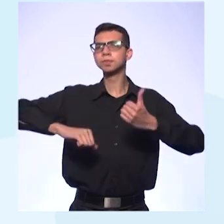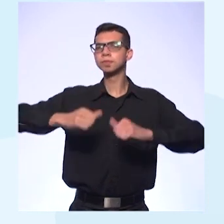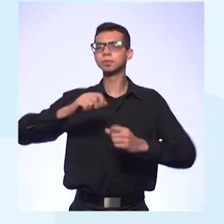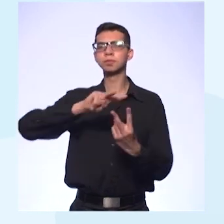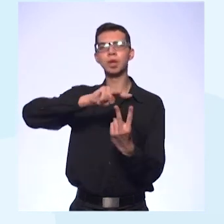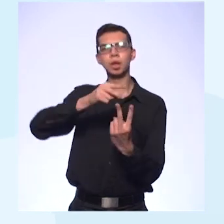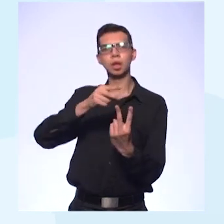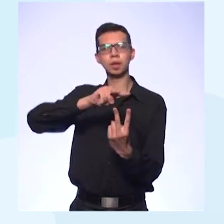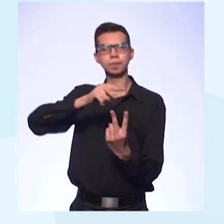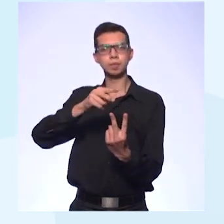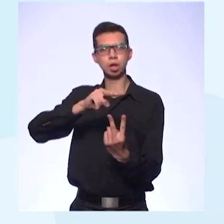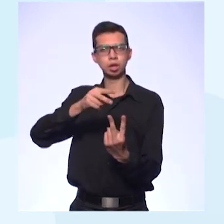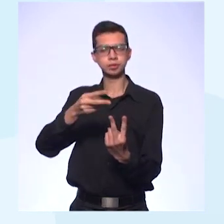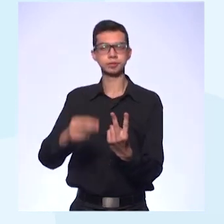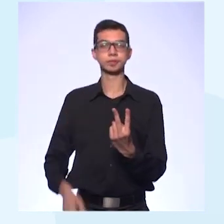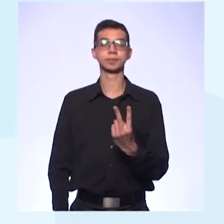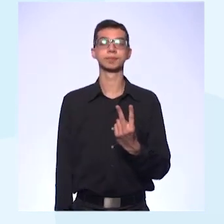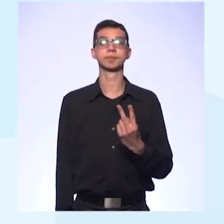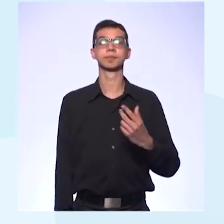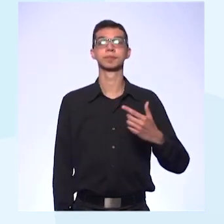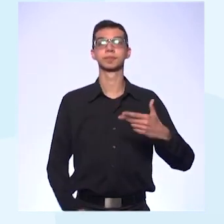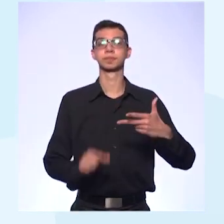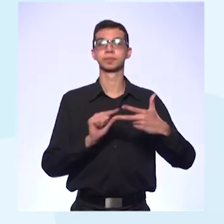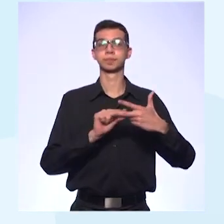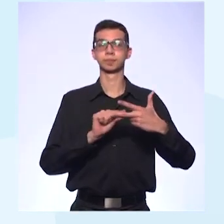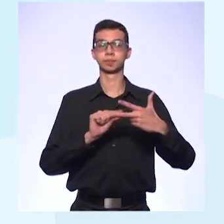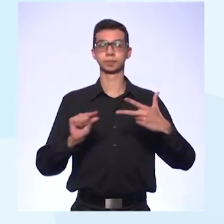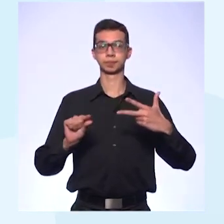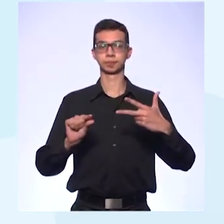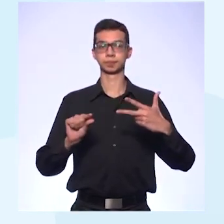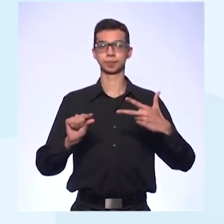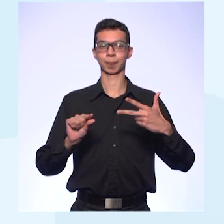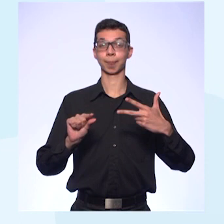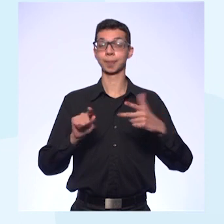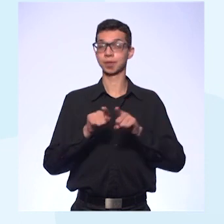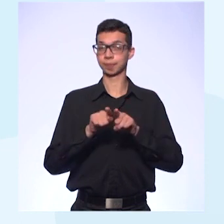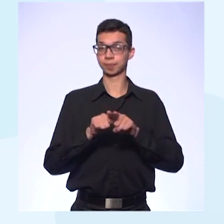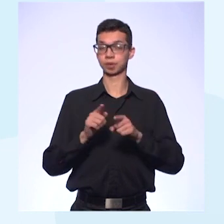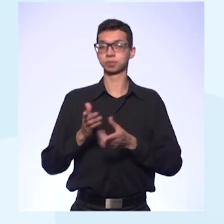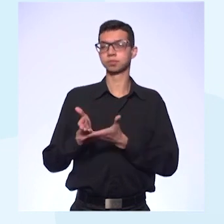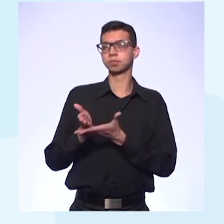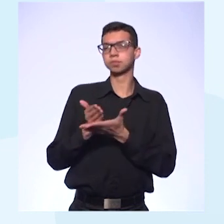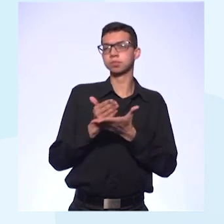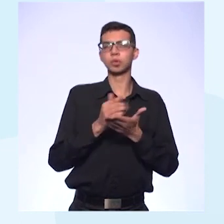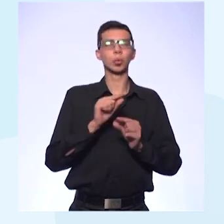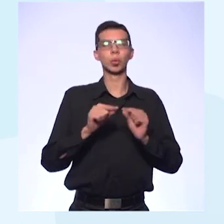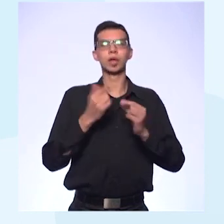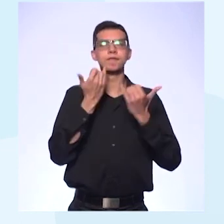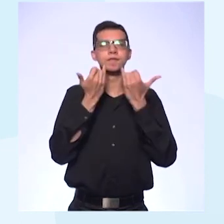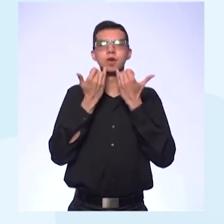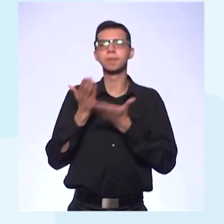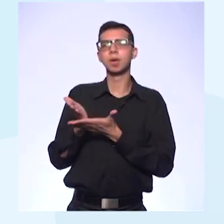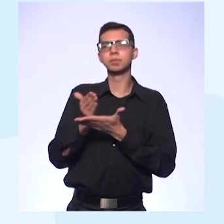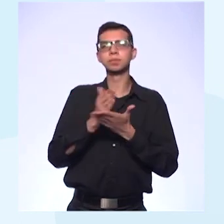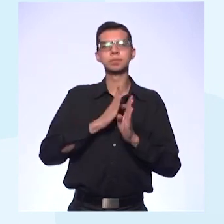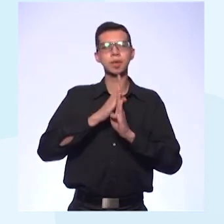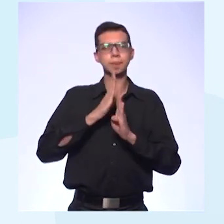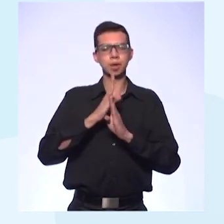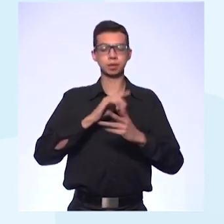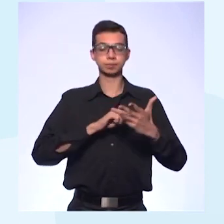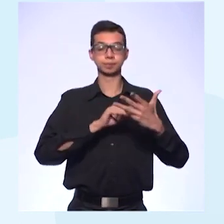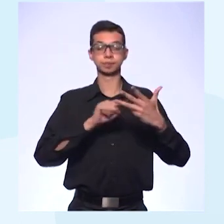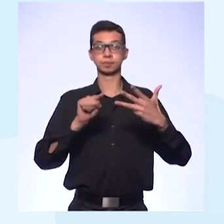para testarmos uma hipótese, for collecting data, para coletar dados, for solving problems, para